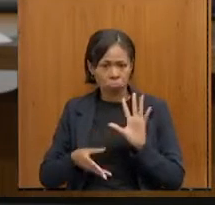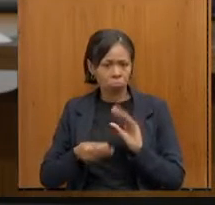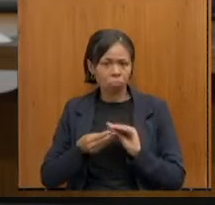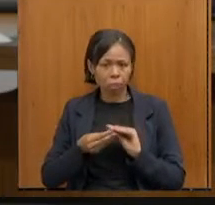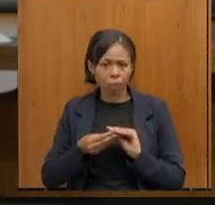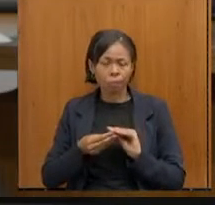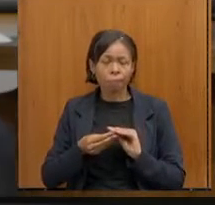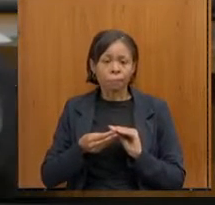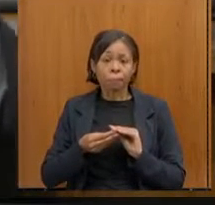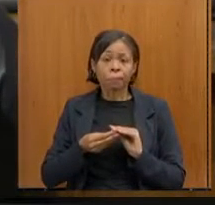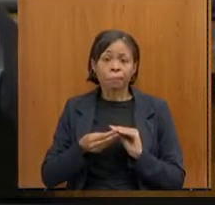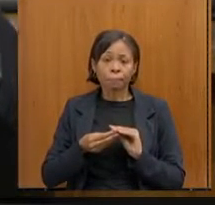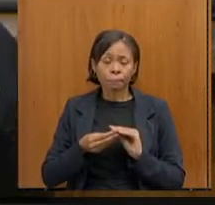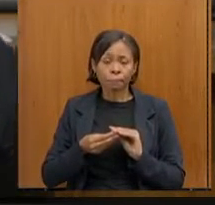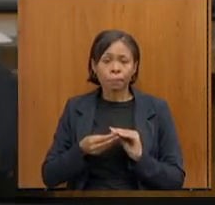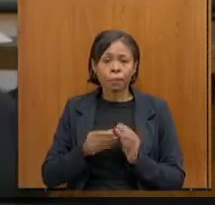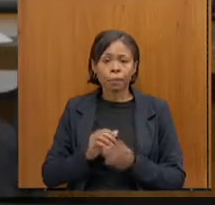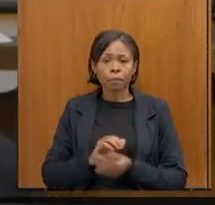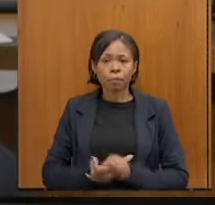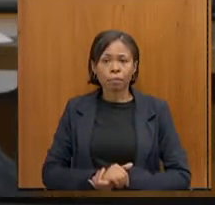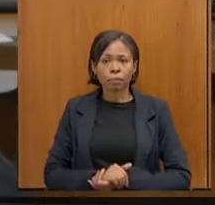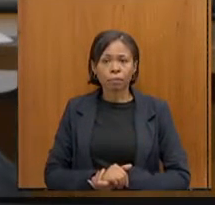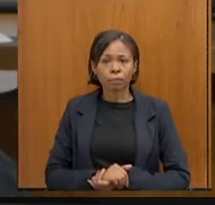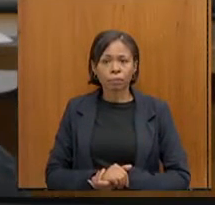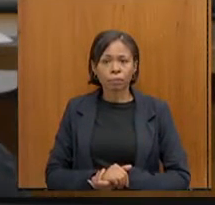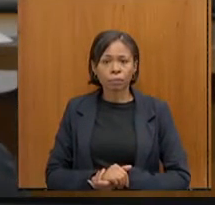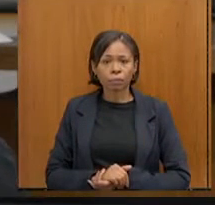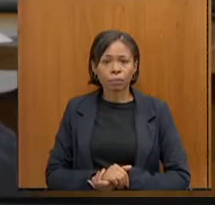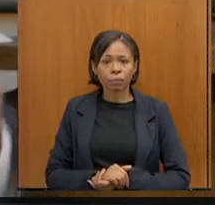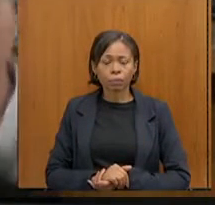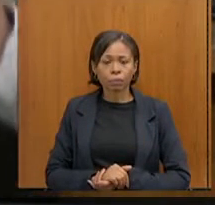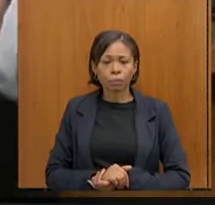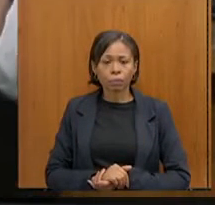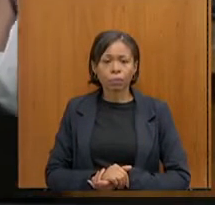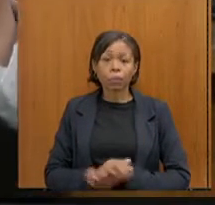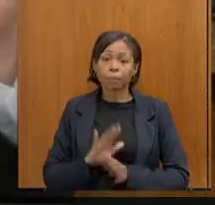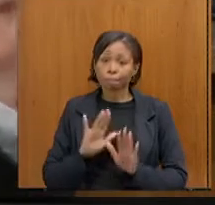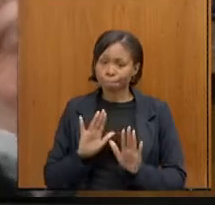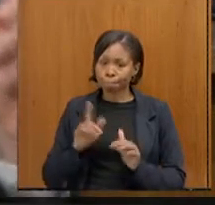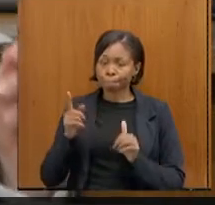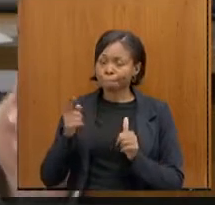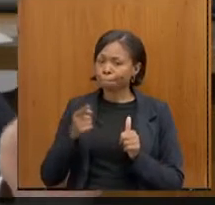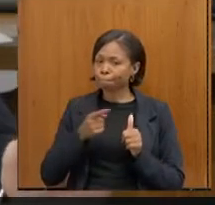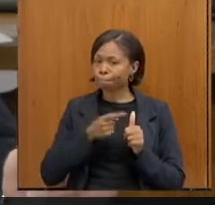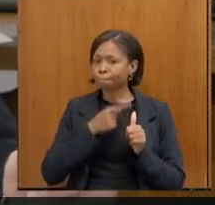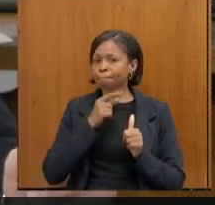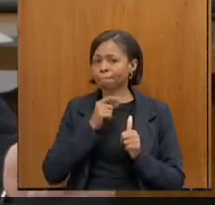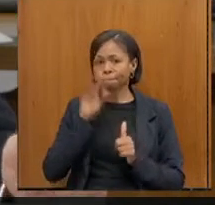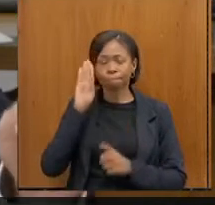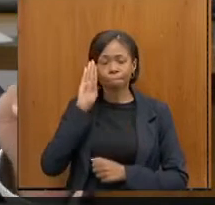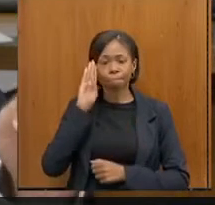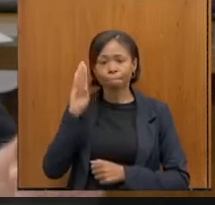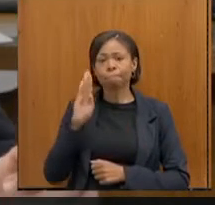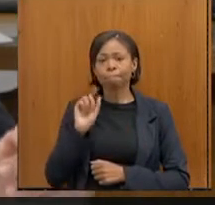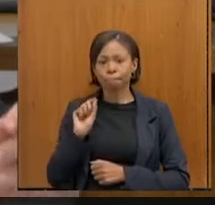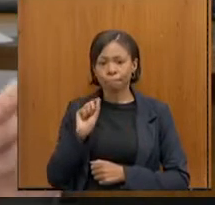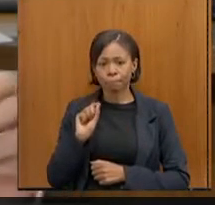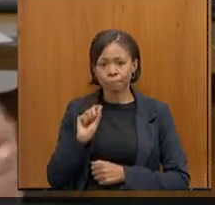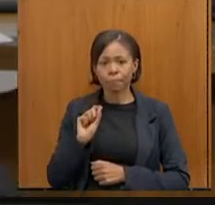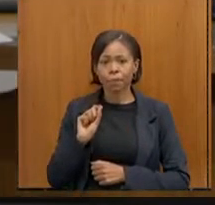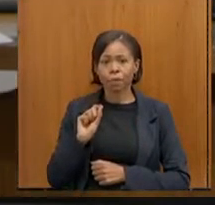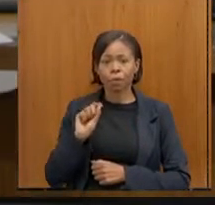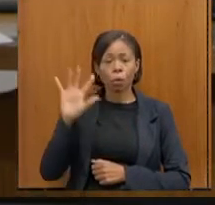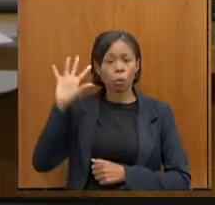e retirando e em primeiro lugar né e os nossos resultados